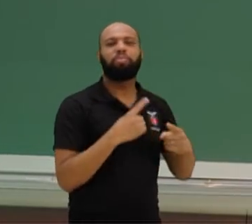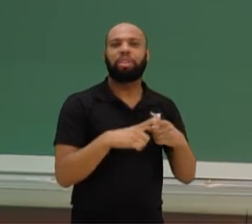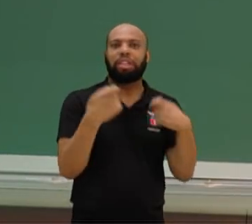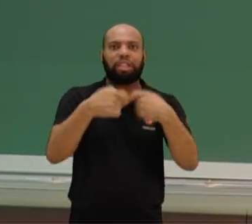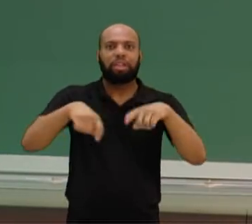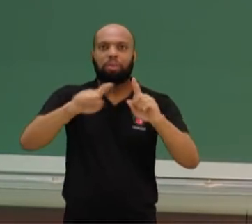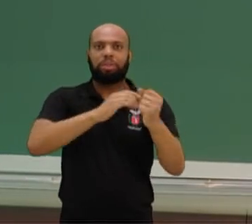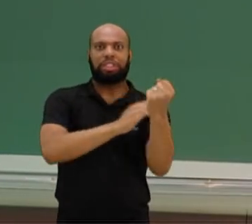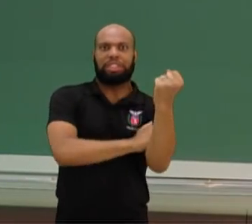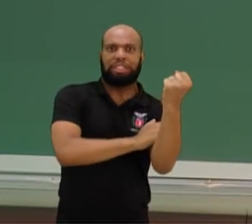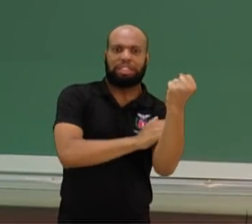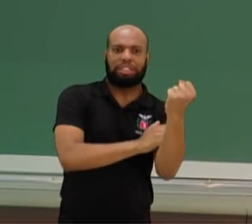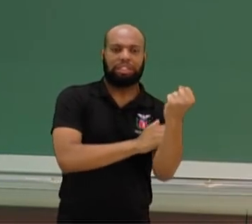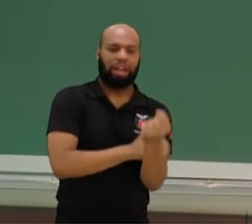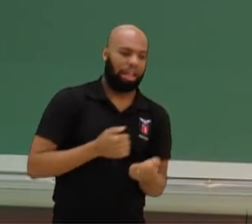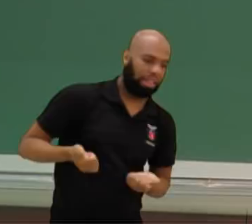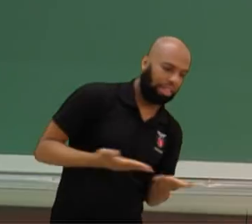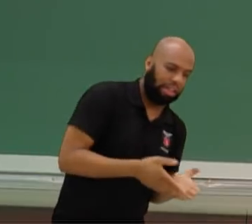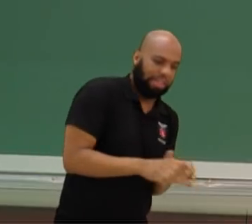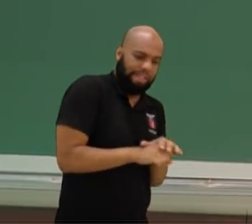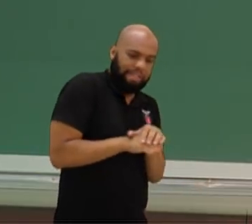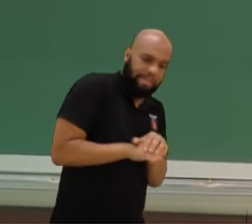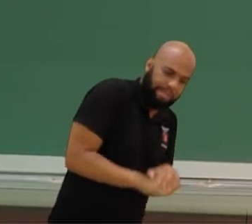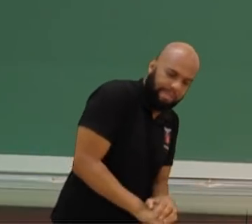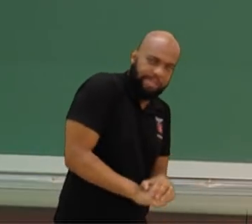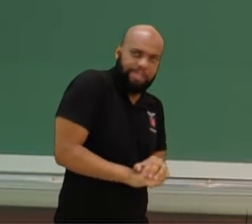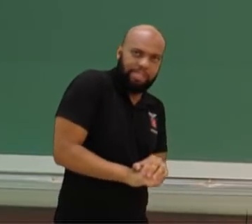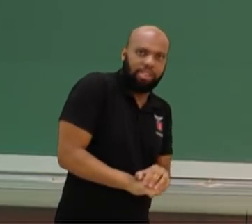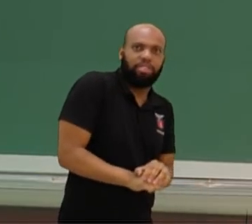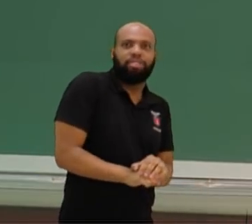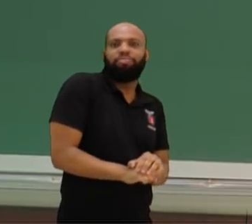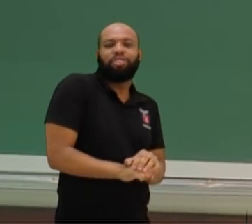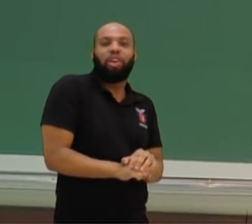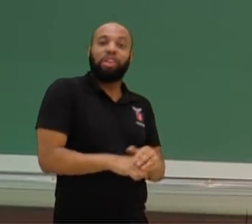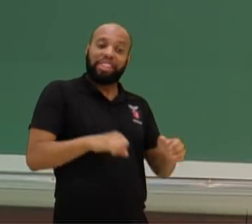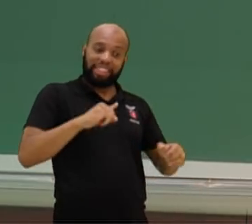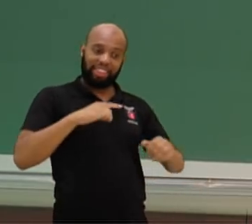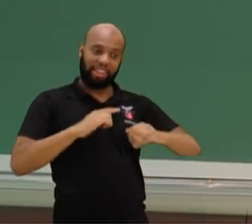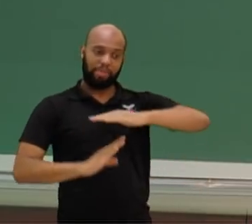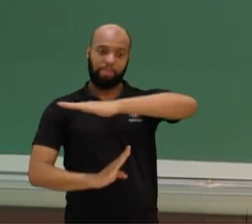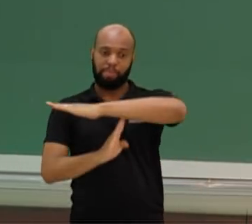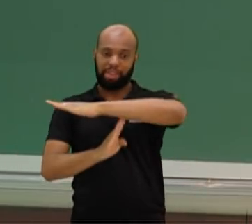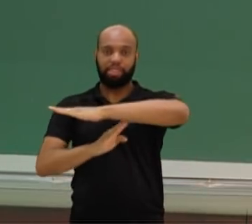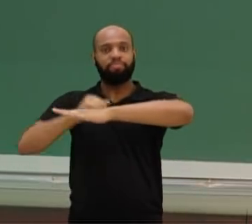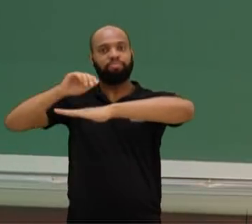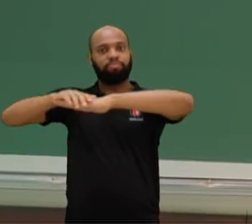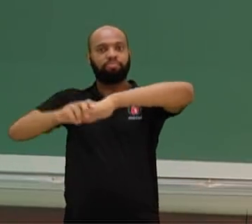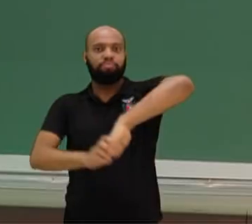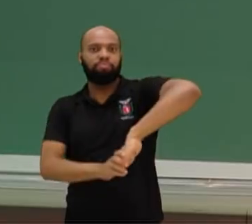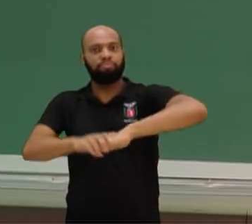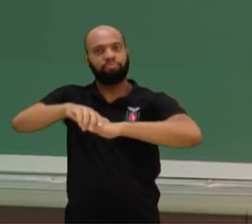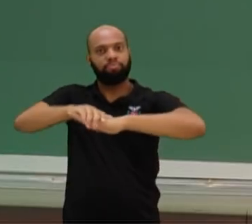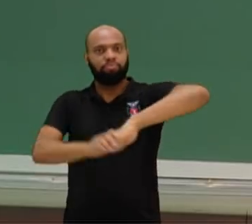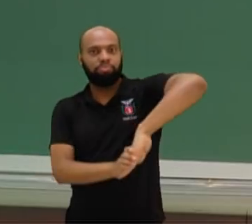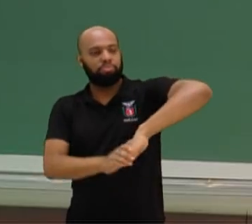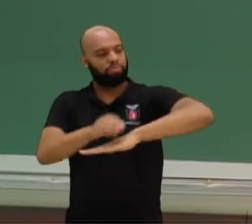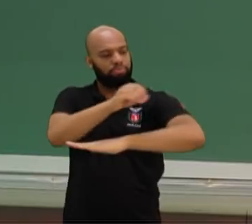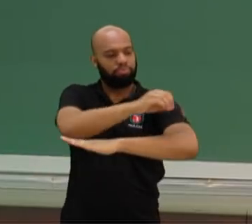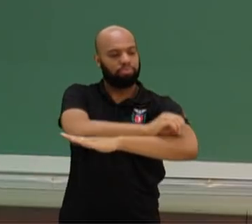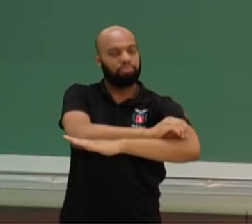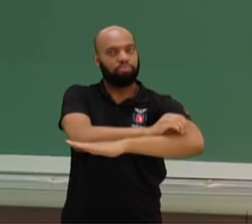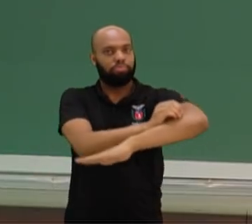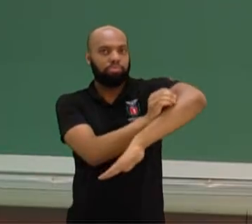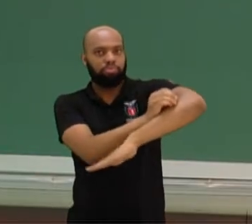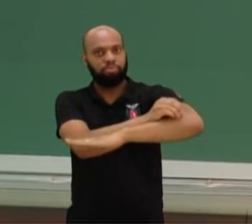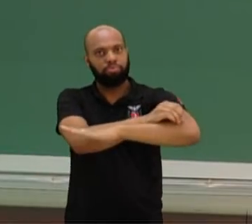você precisa fazer para erguer aquele corpo, dependendo de como a alavanca ela é